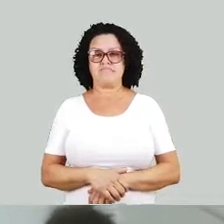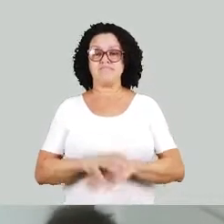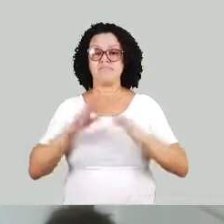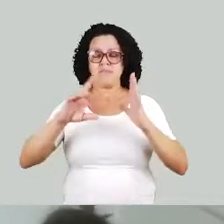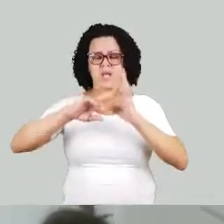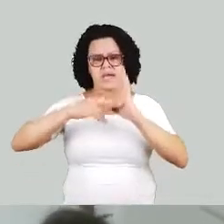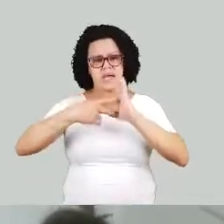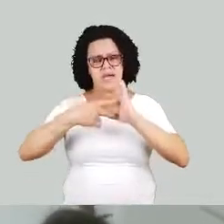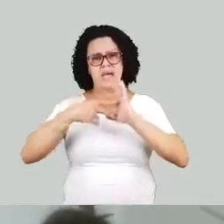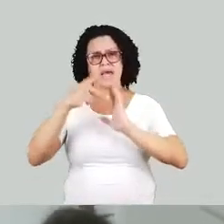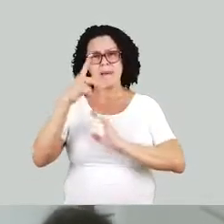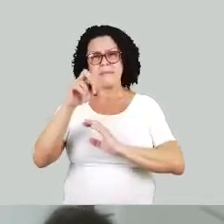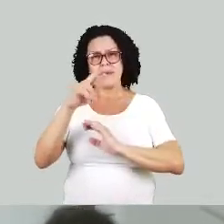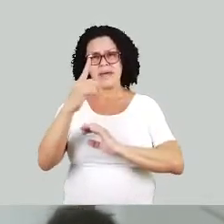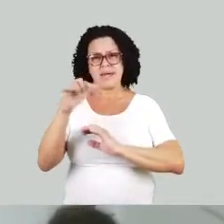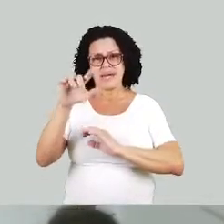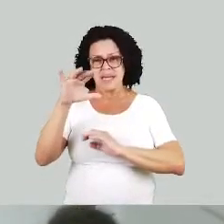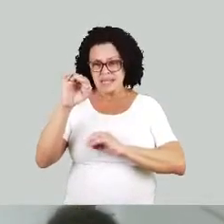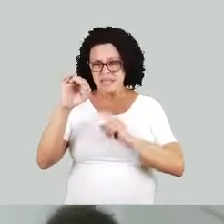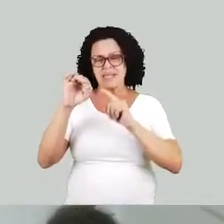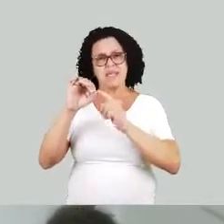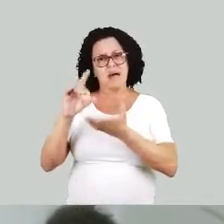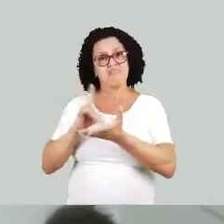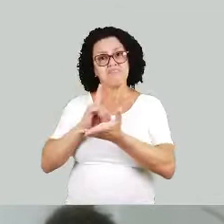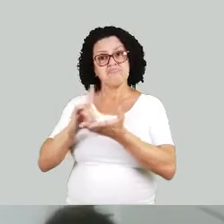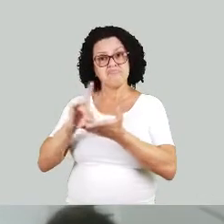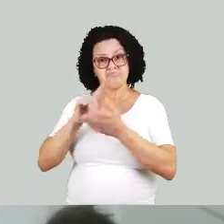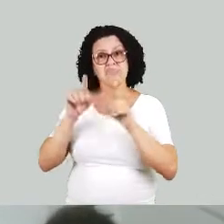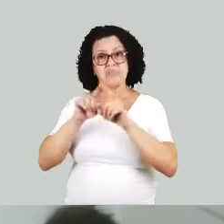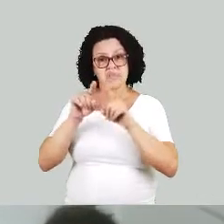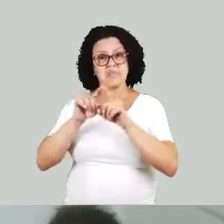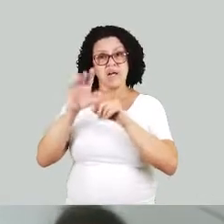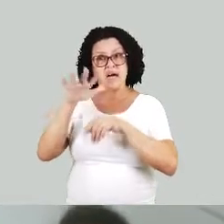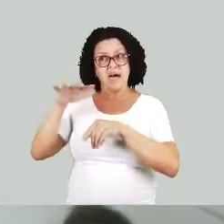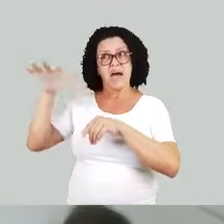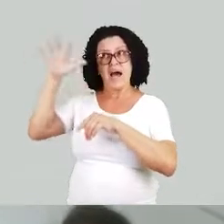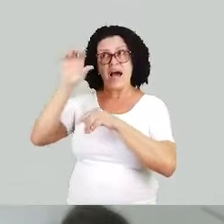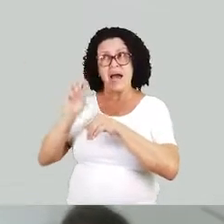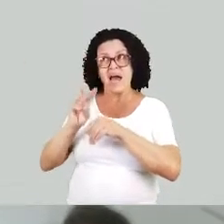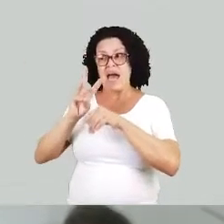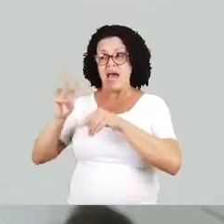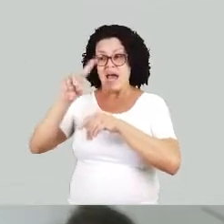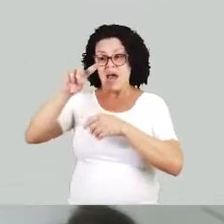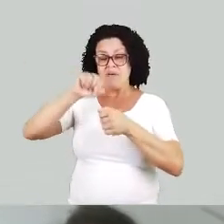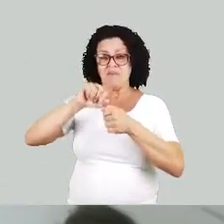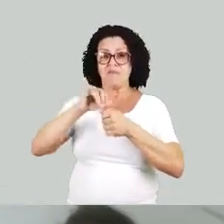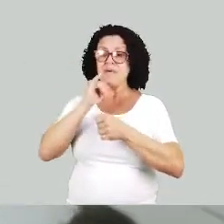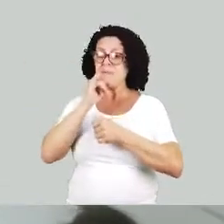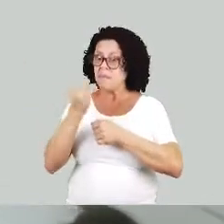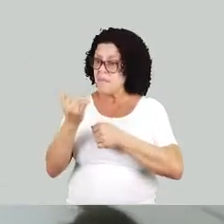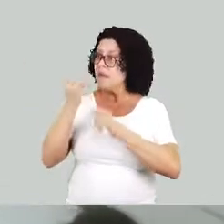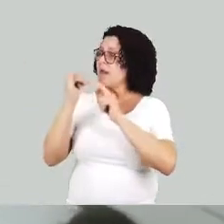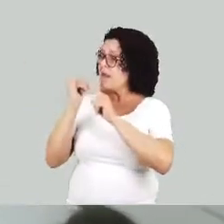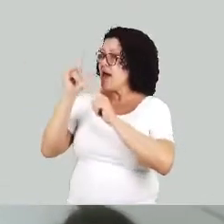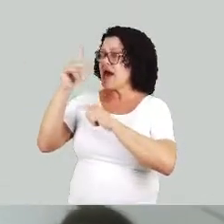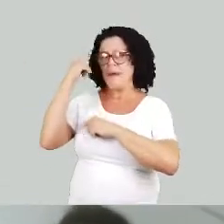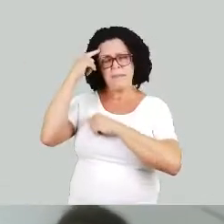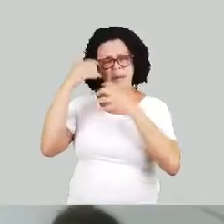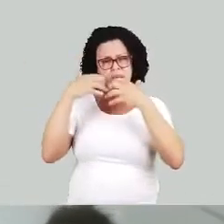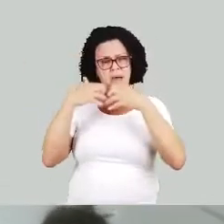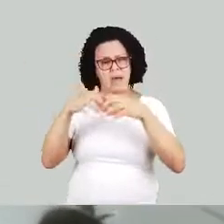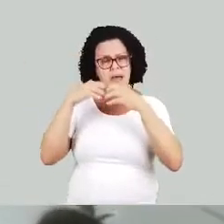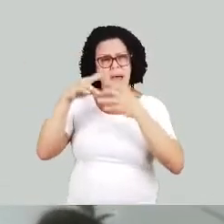O significado de perdão, tanto no dicionário quanto na Wikipédia, eles falam que o perdão é um processo